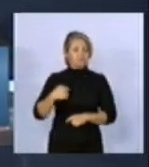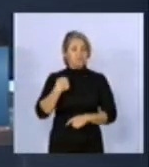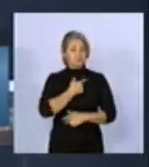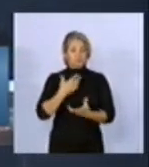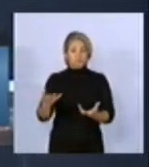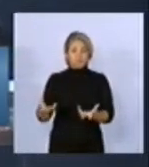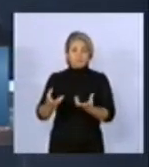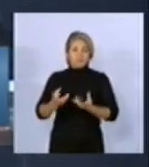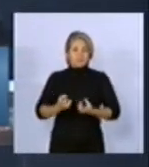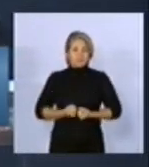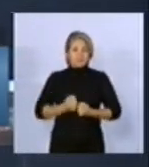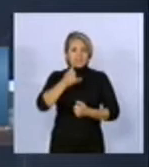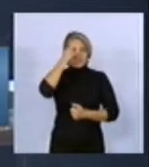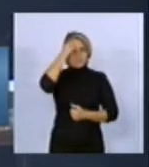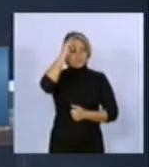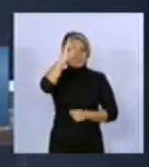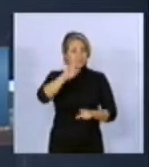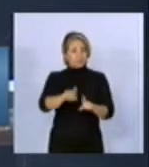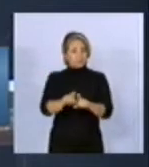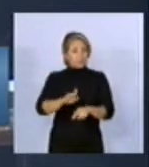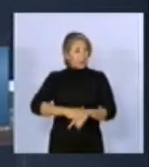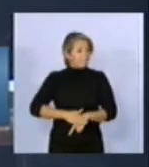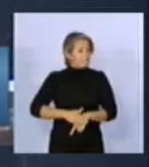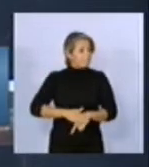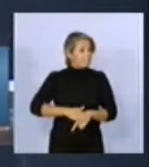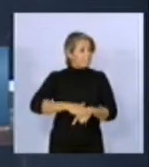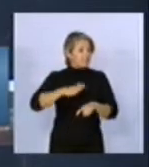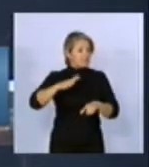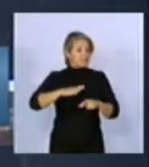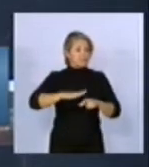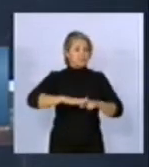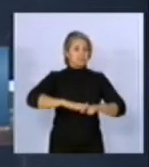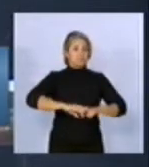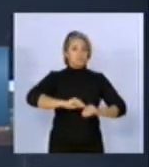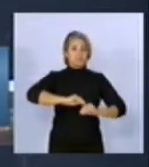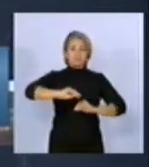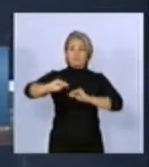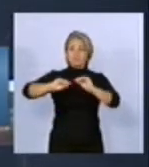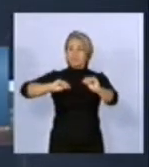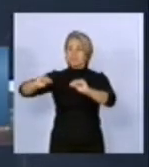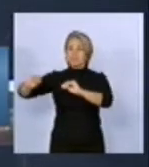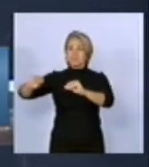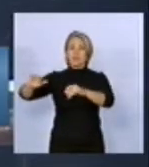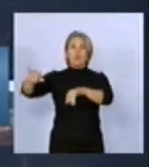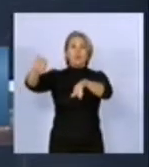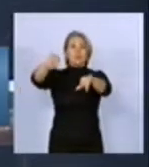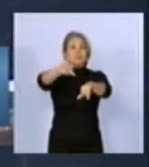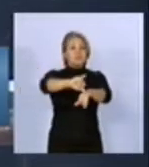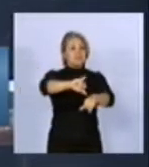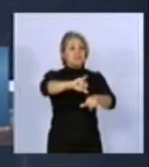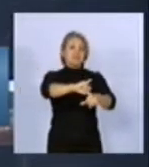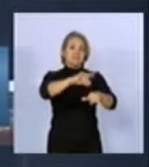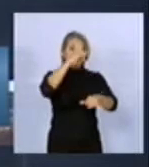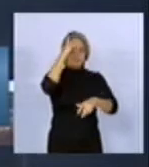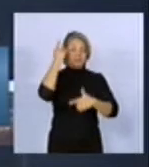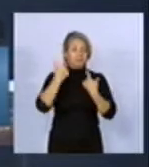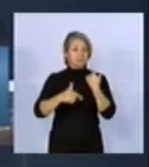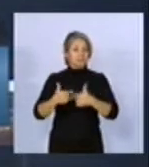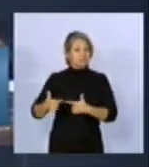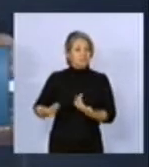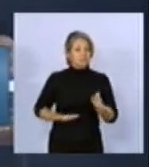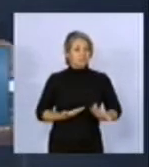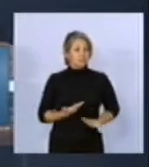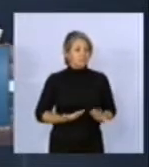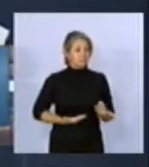absorveu e evitou até a maior ainda migração para os grandes centros desses trabalhadores isso foi